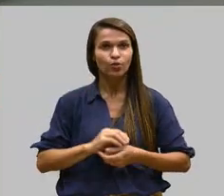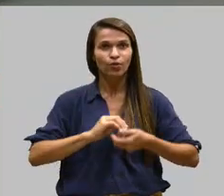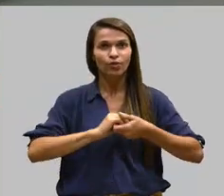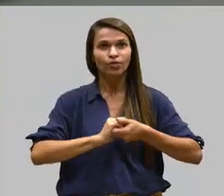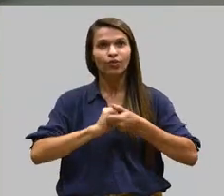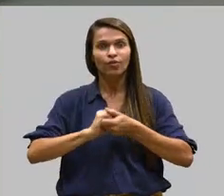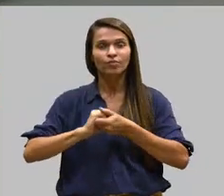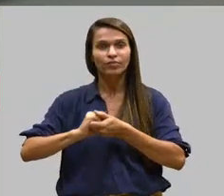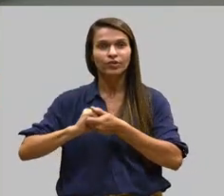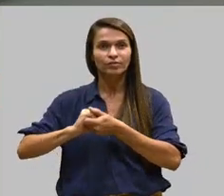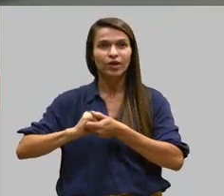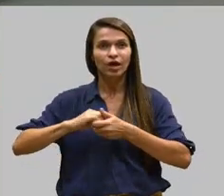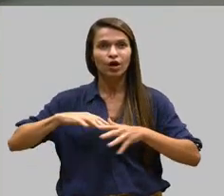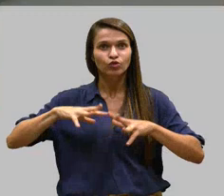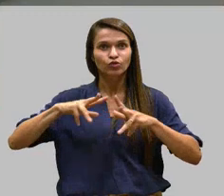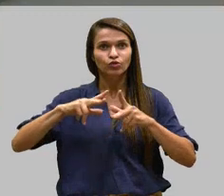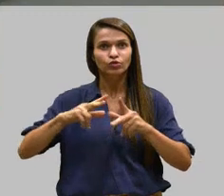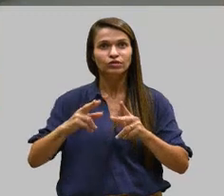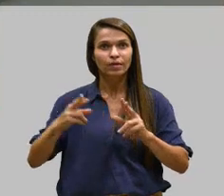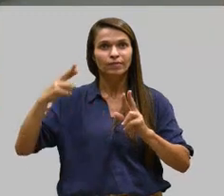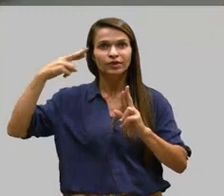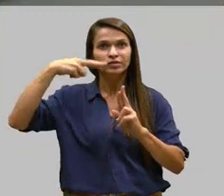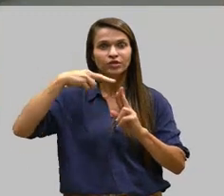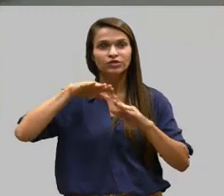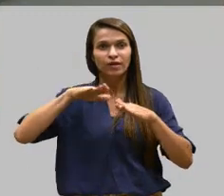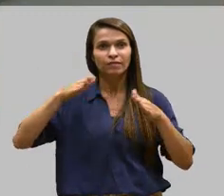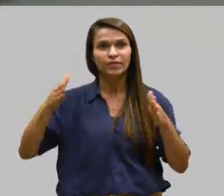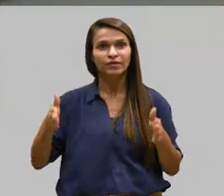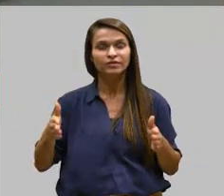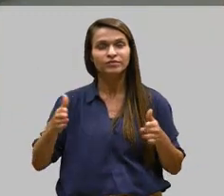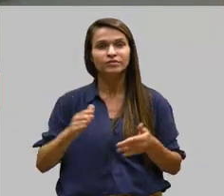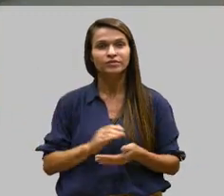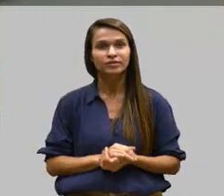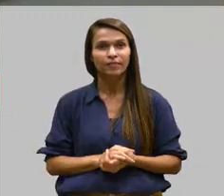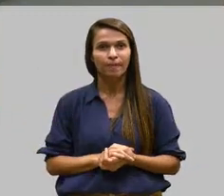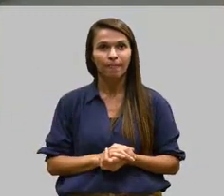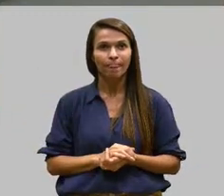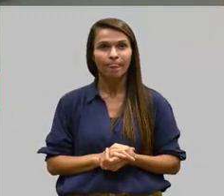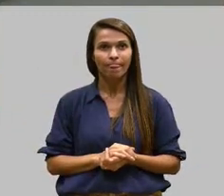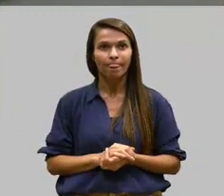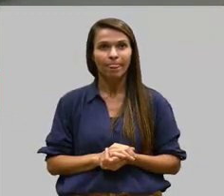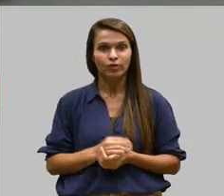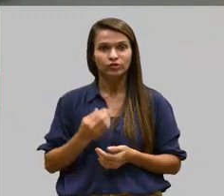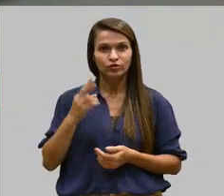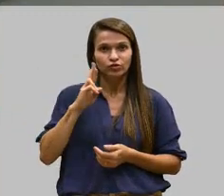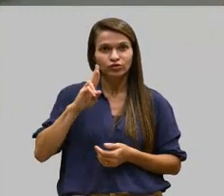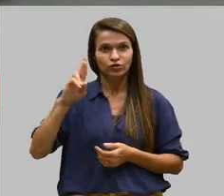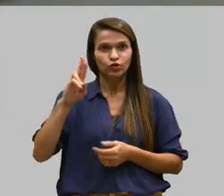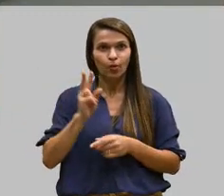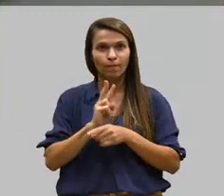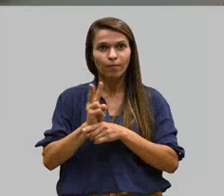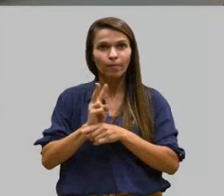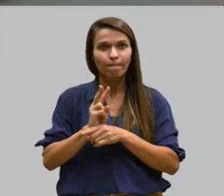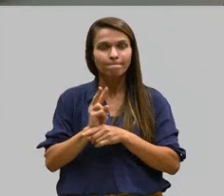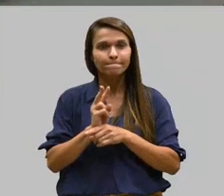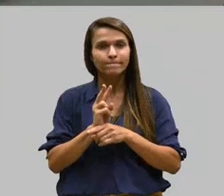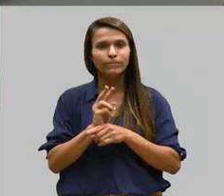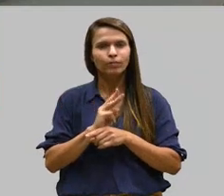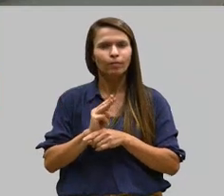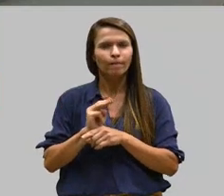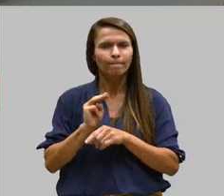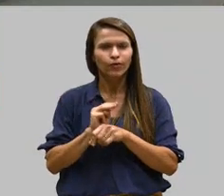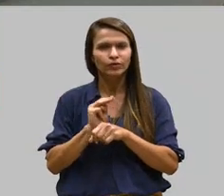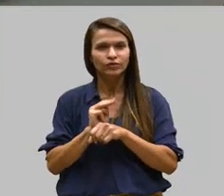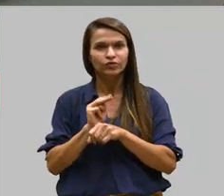né a todos os representantes da mesa estou como diretora de monitoramento articulada e articulação de